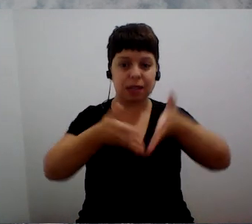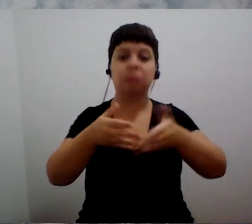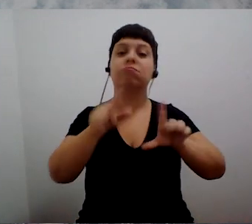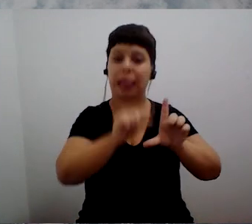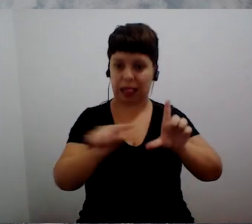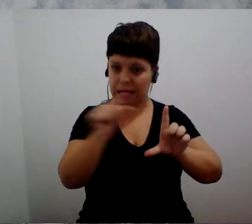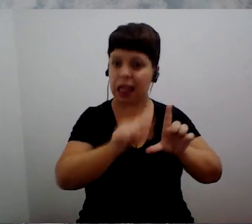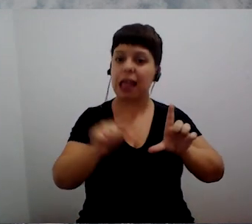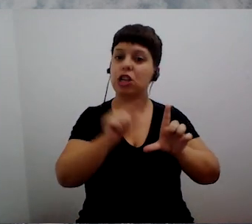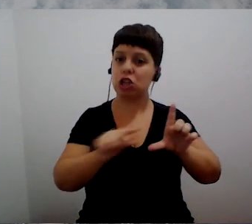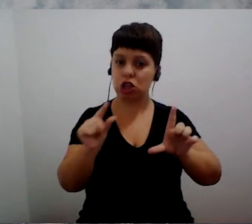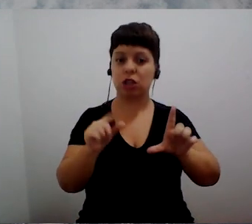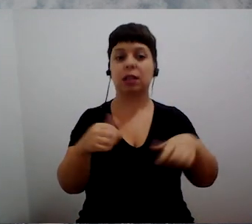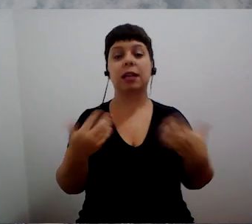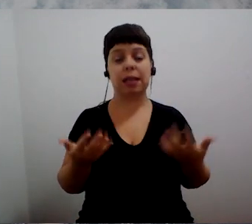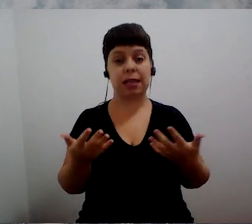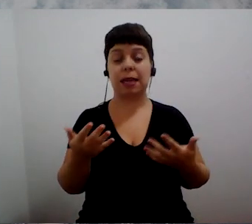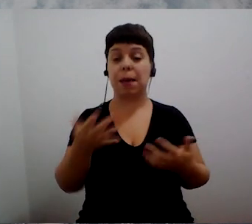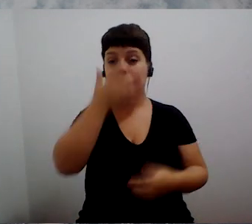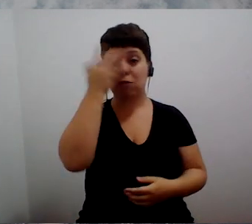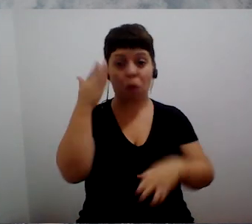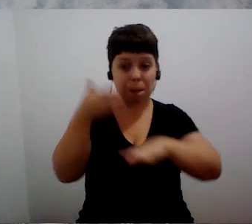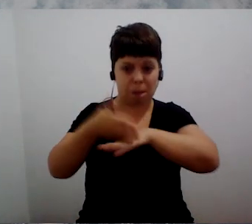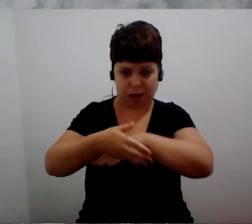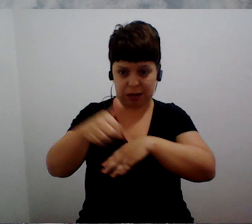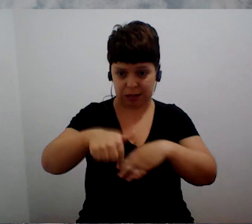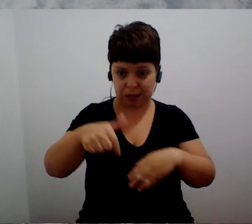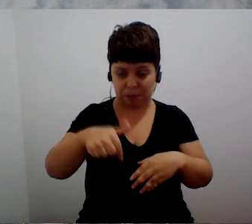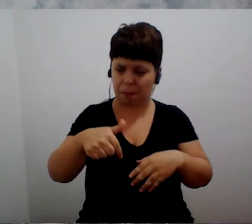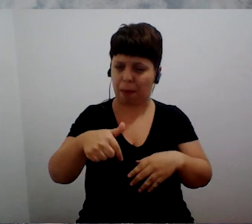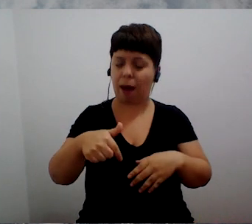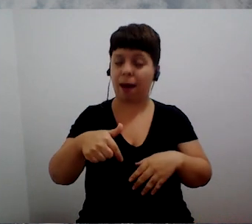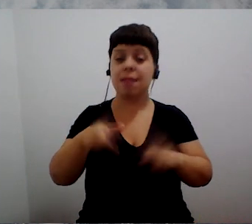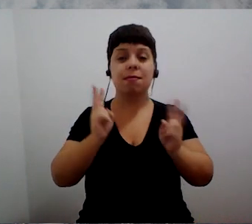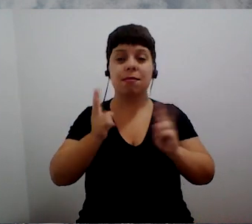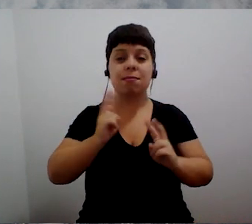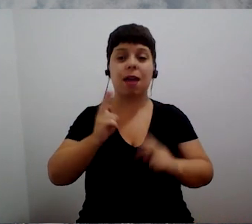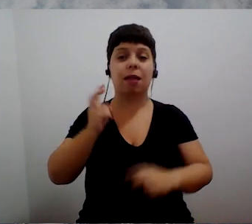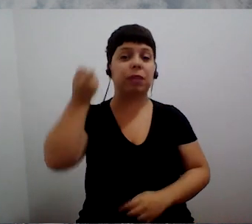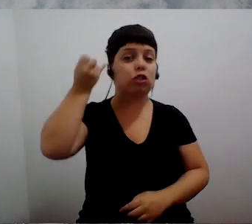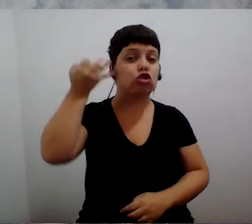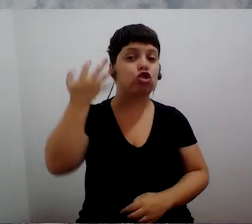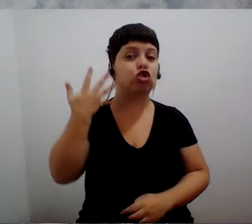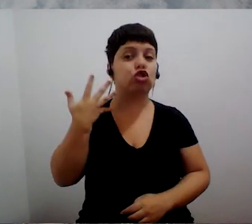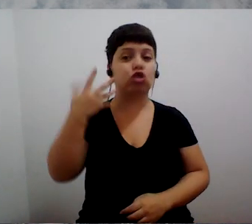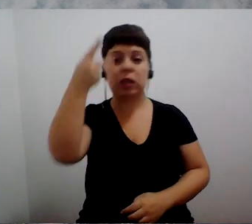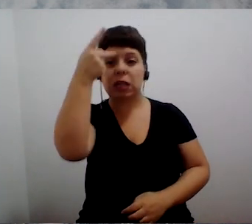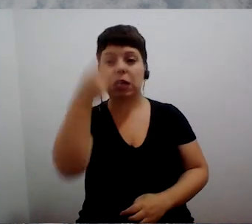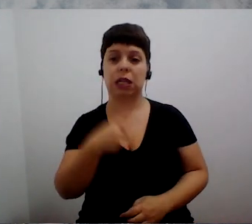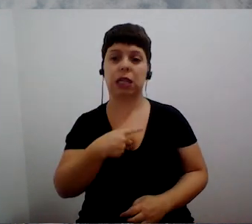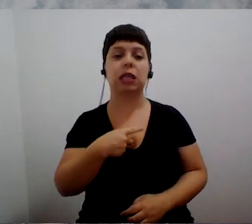legendas, e as pessoas que vão participar de todas as discussões que teremos essa semana vão fazer uma autodescrição para que a gente, então,